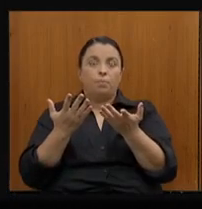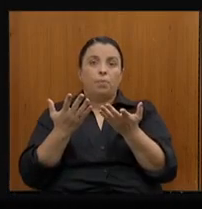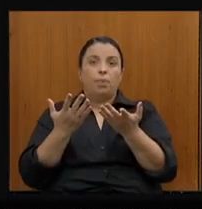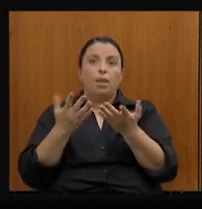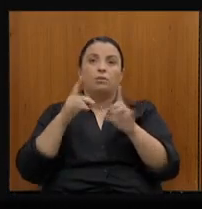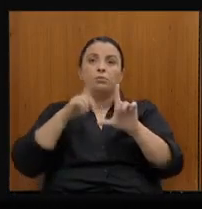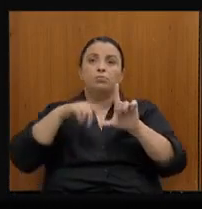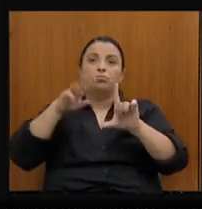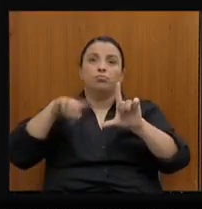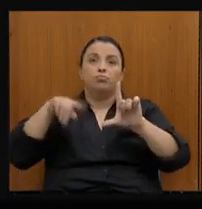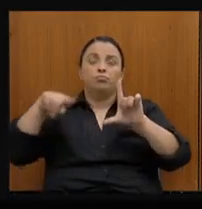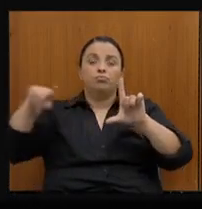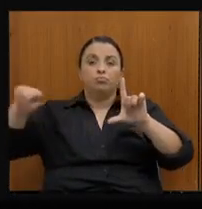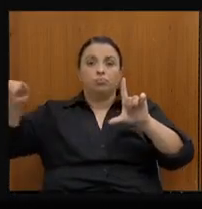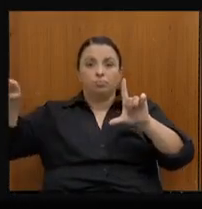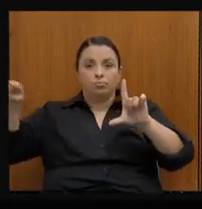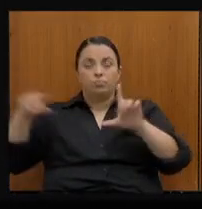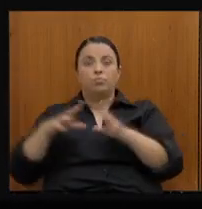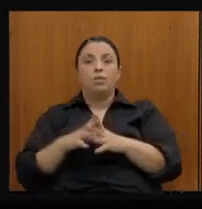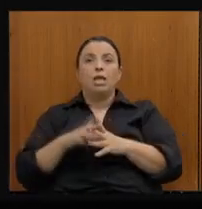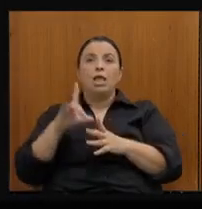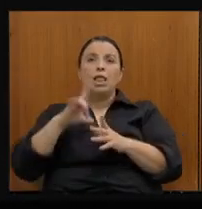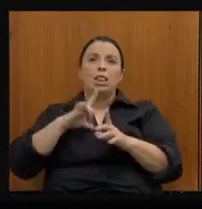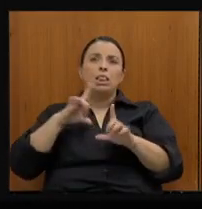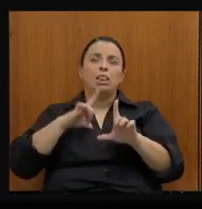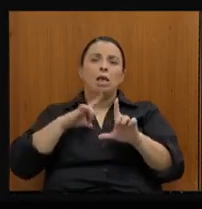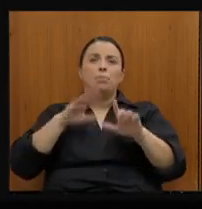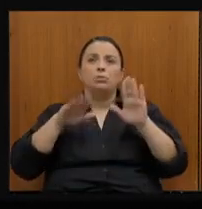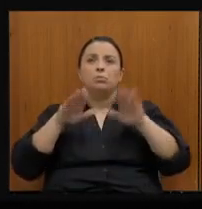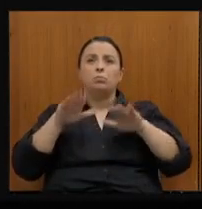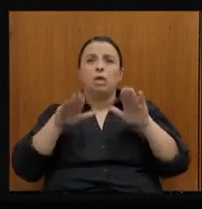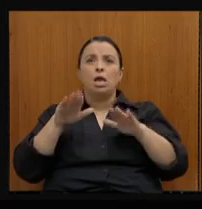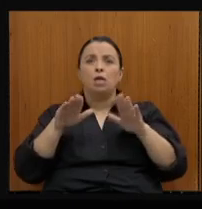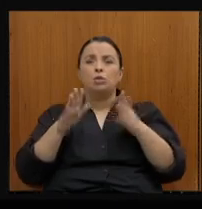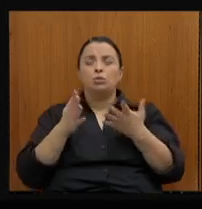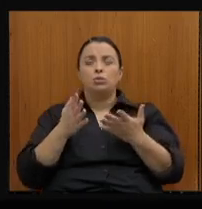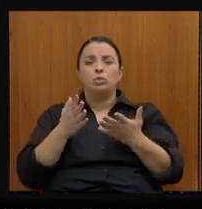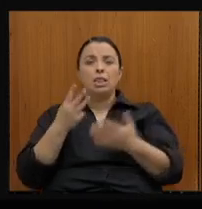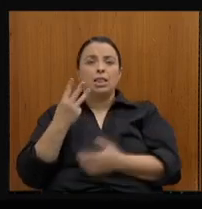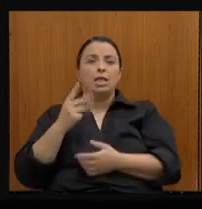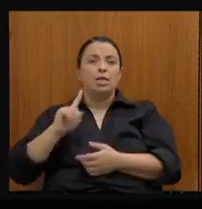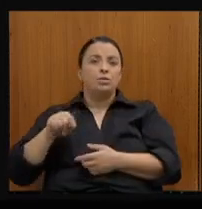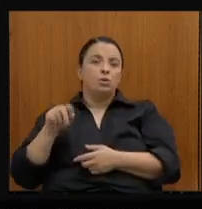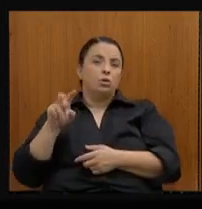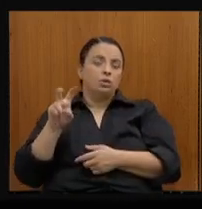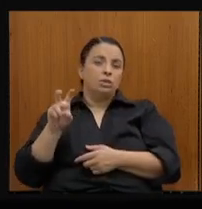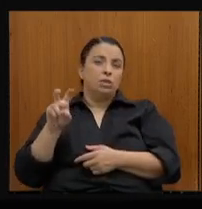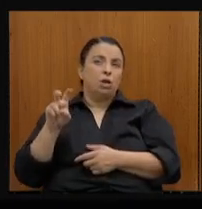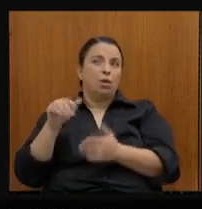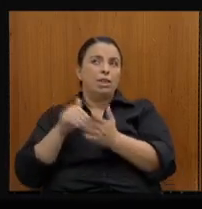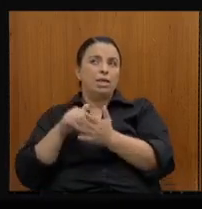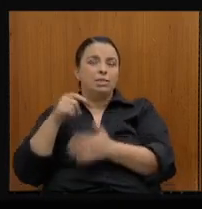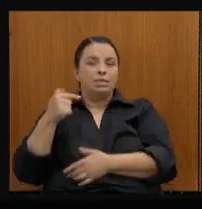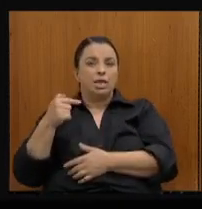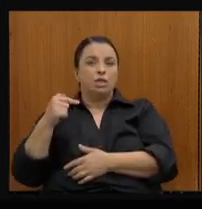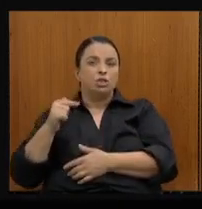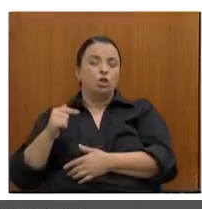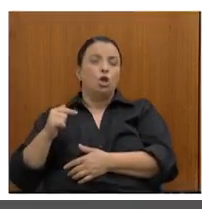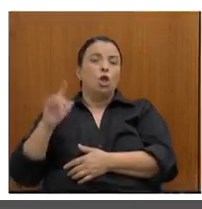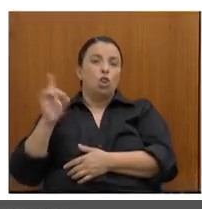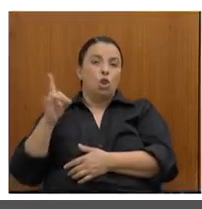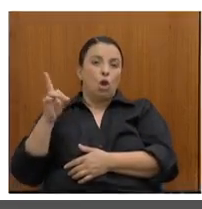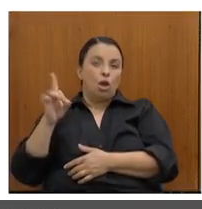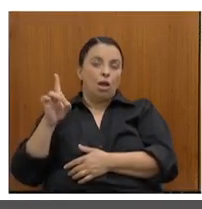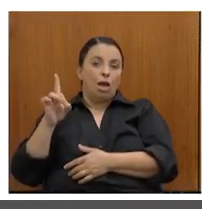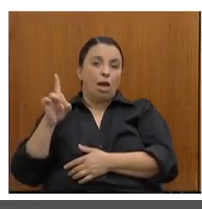é uma faixa de Três e Meio às sete dólares por quilo